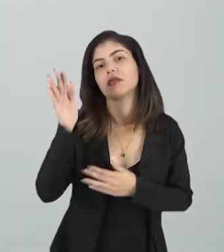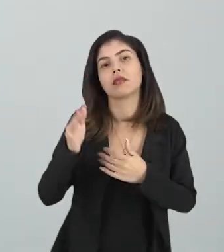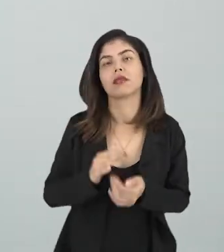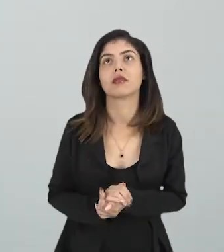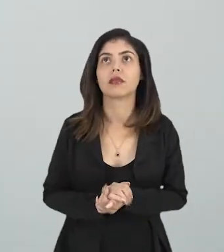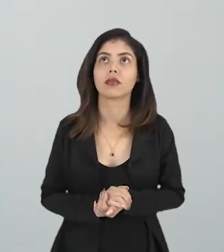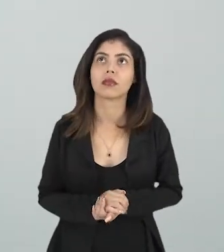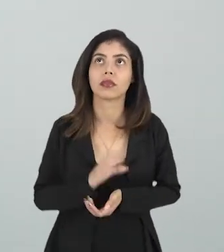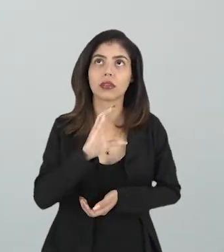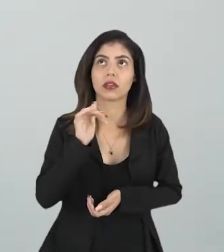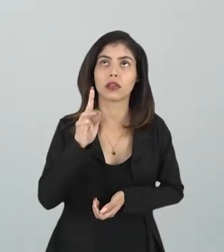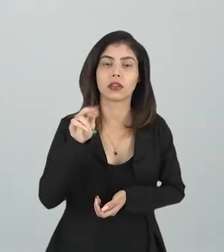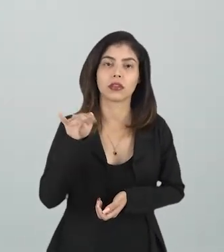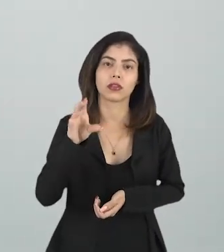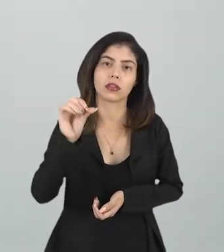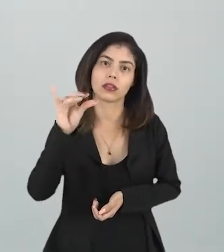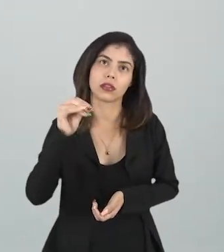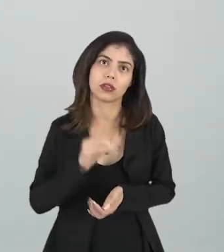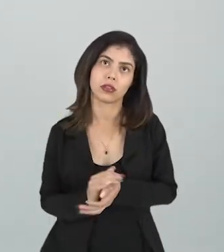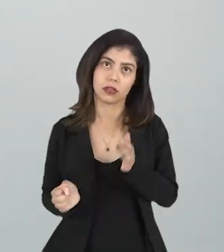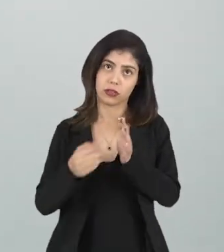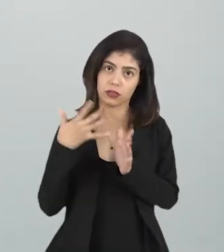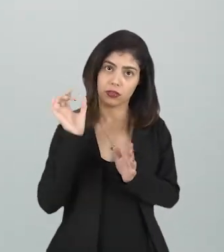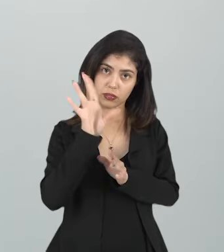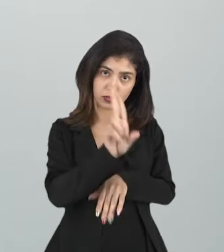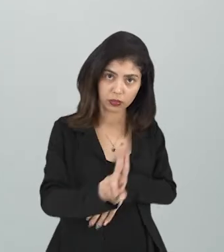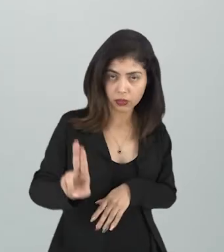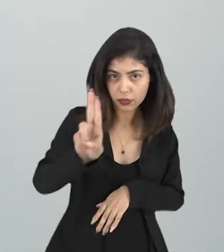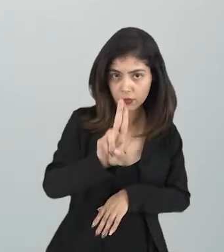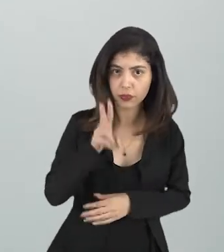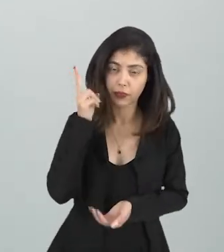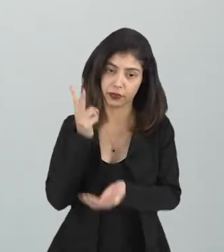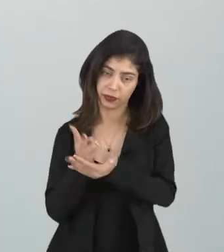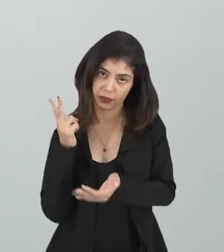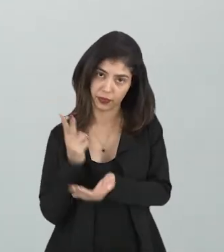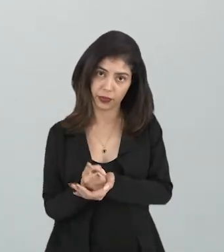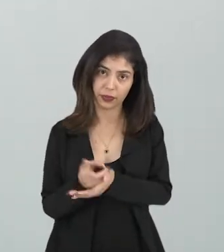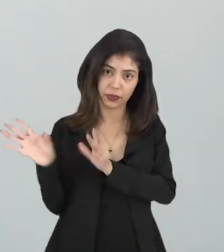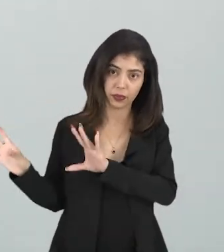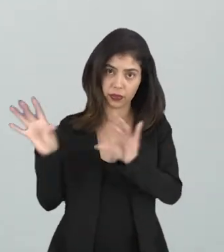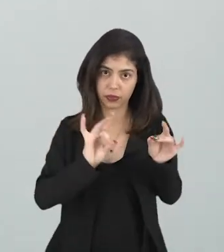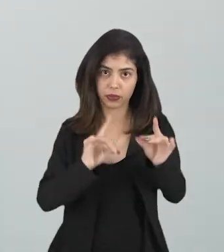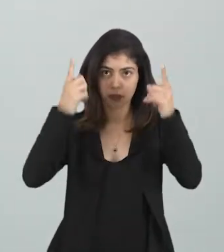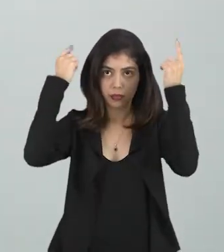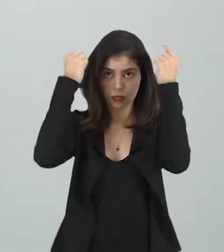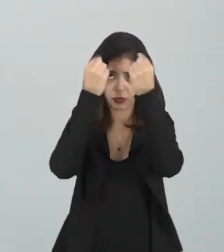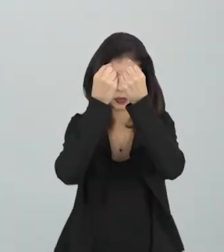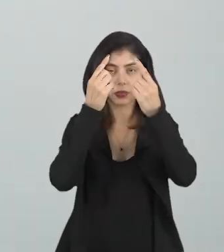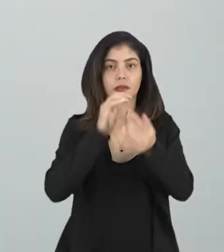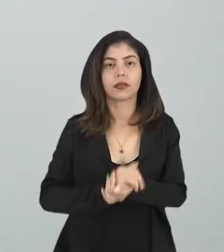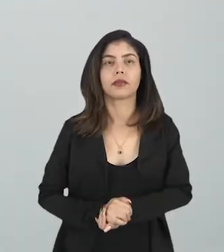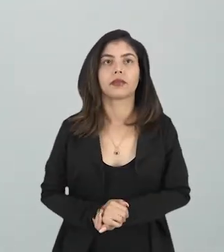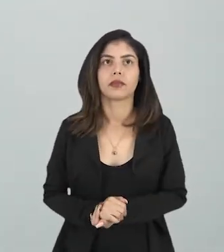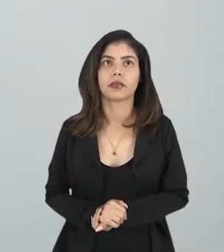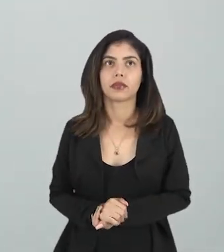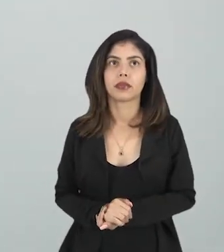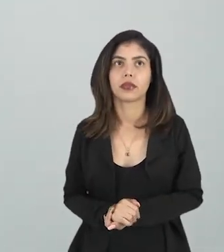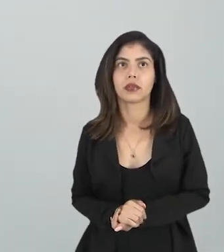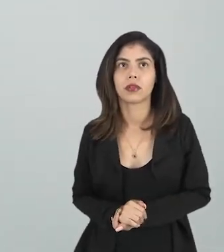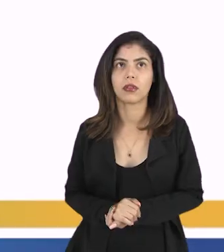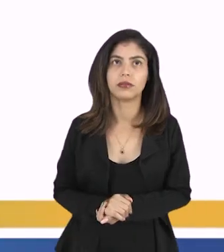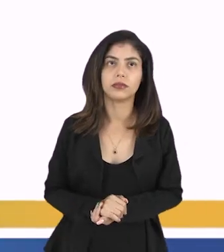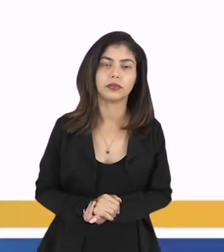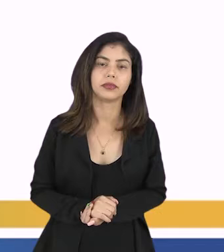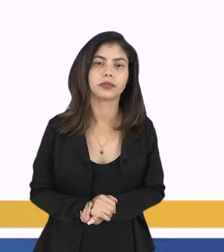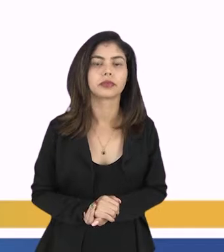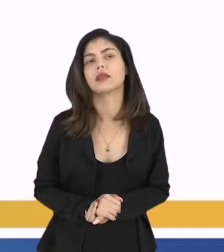de Confúcio, mas a gente muitas vezes só utiliza esse método que vem dos gregos, né? Então vamos lá, vamos